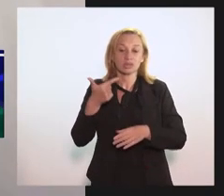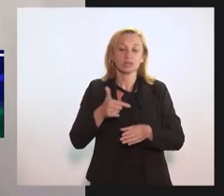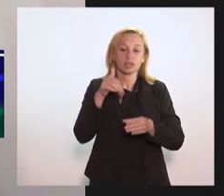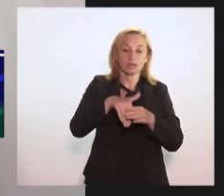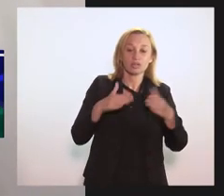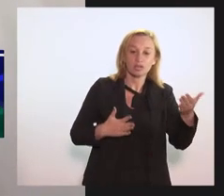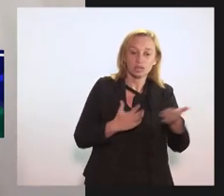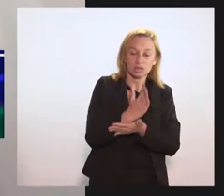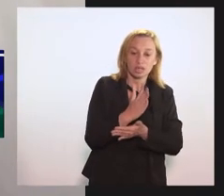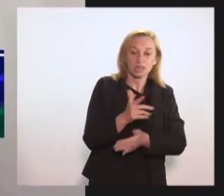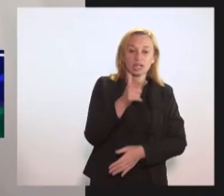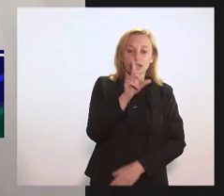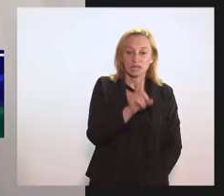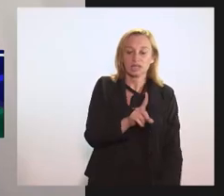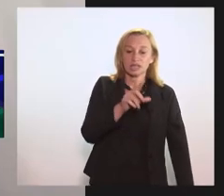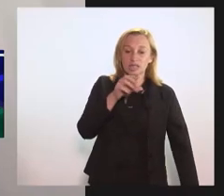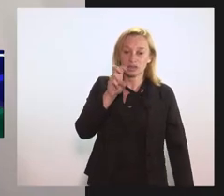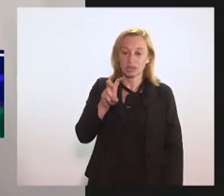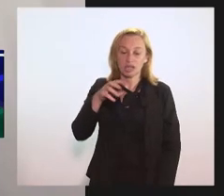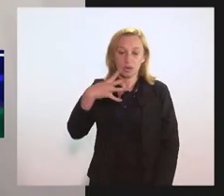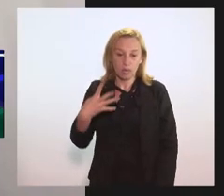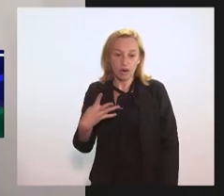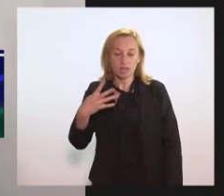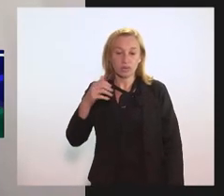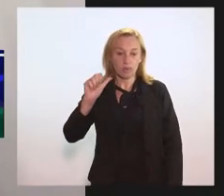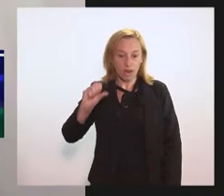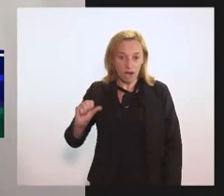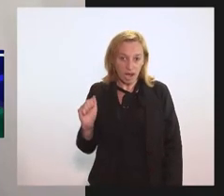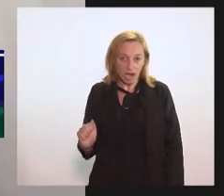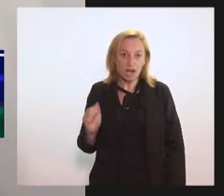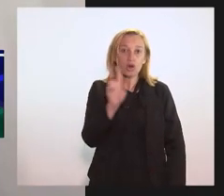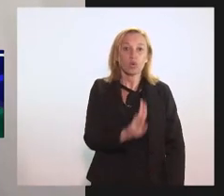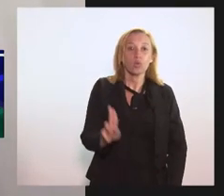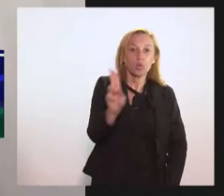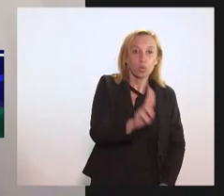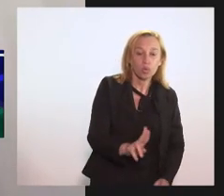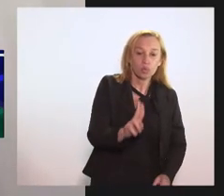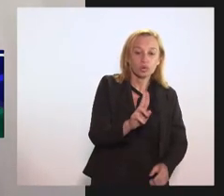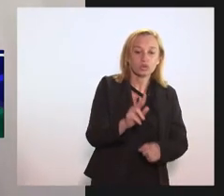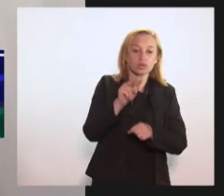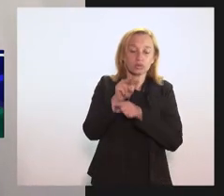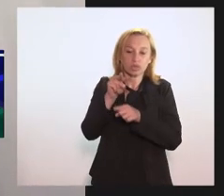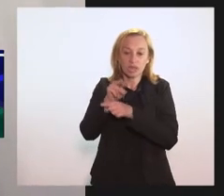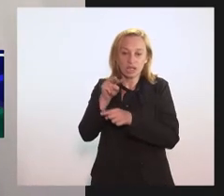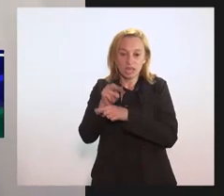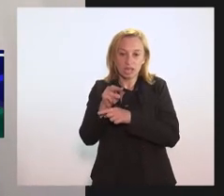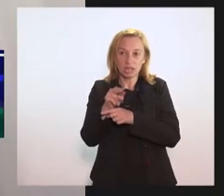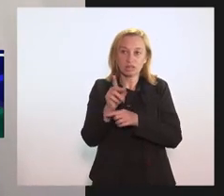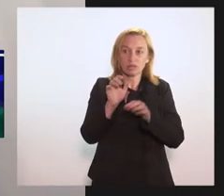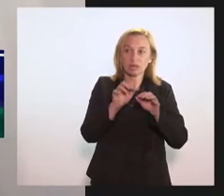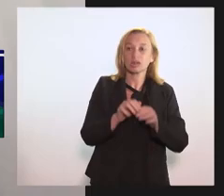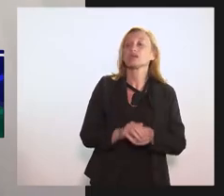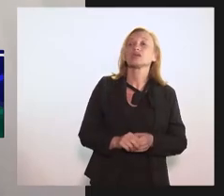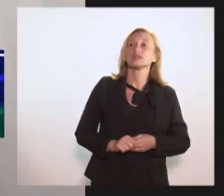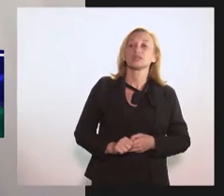o 1054-A, não é, que trata do uso do monitoramento eletrônico para